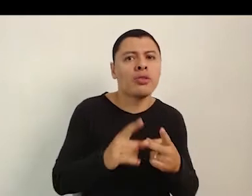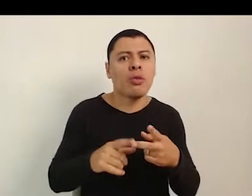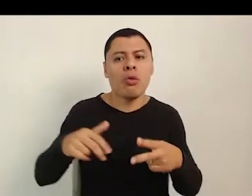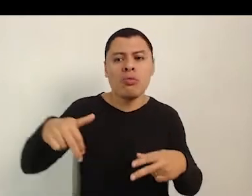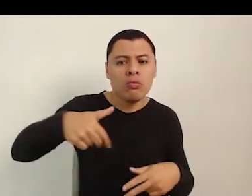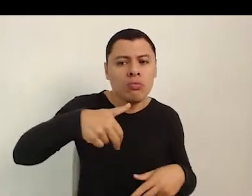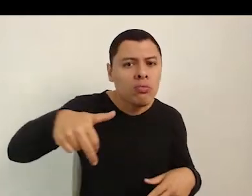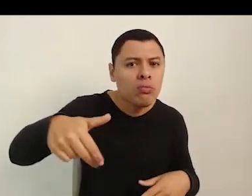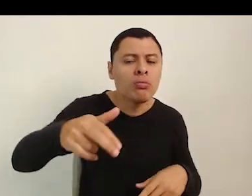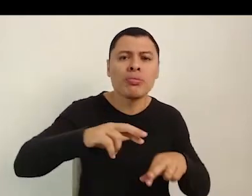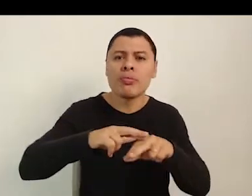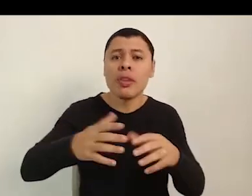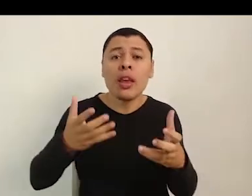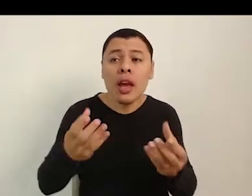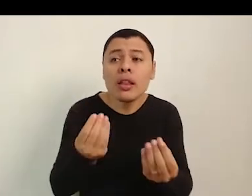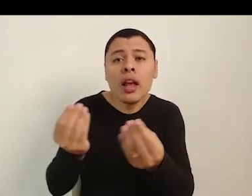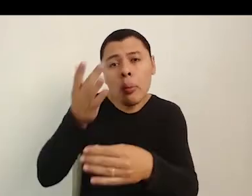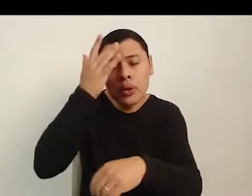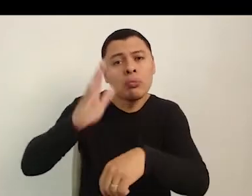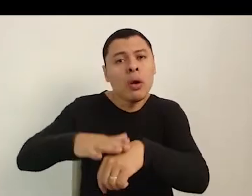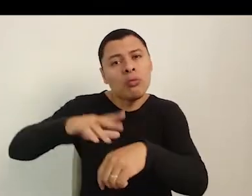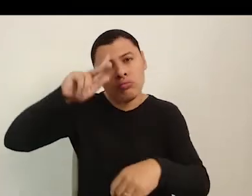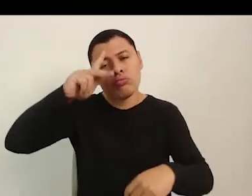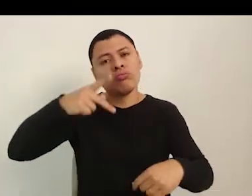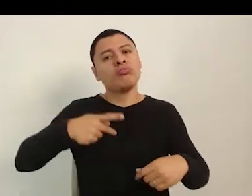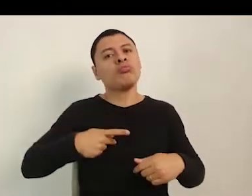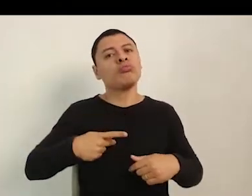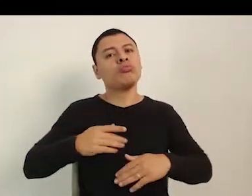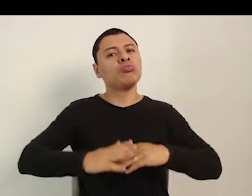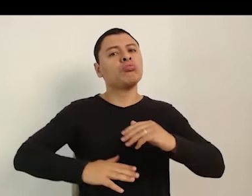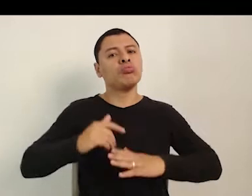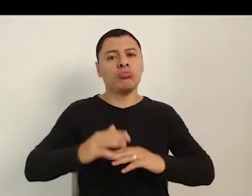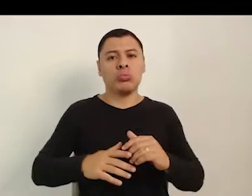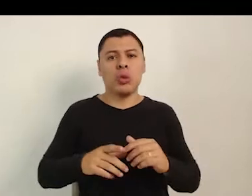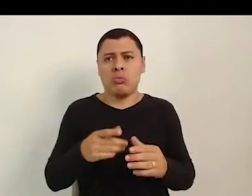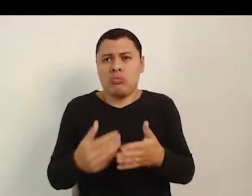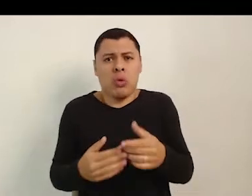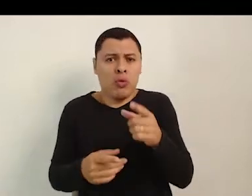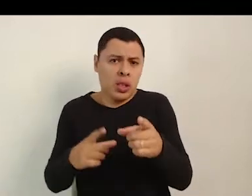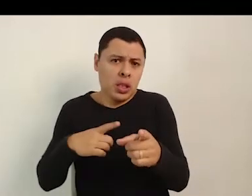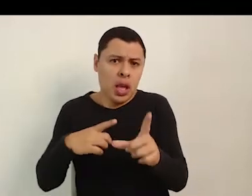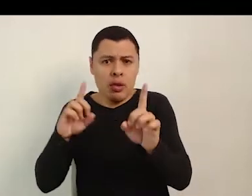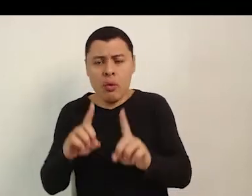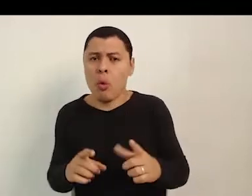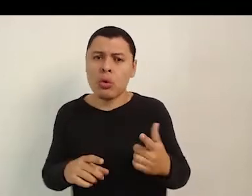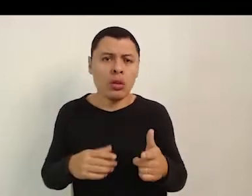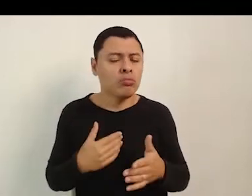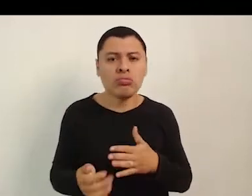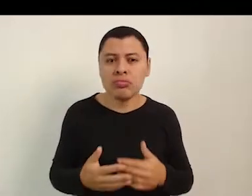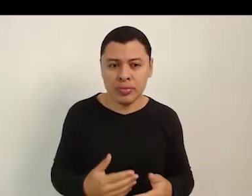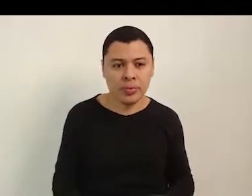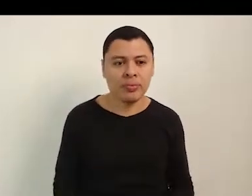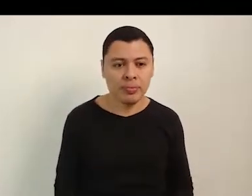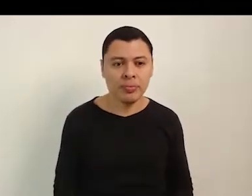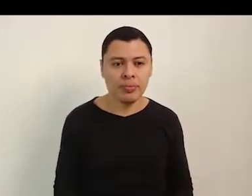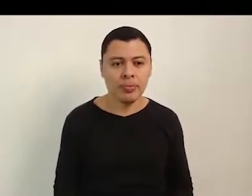proporcionar essa autonomia, independente de você ter ou não alguma deficiência, né? Exato. Aqui a gente